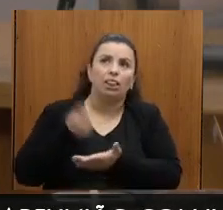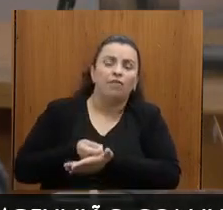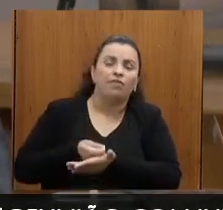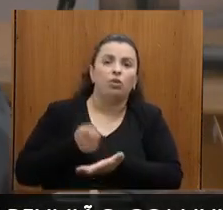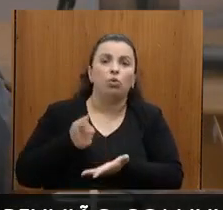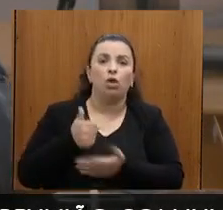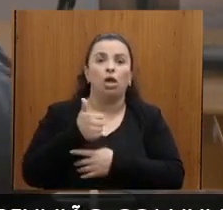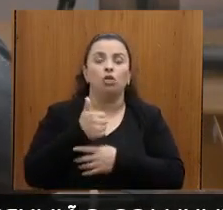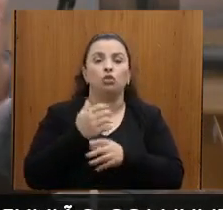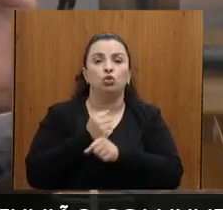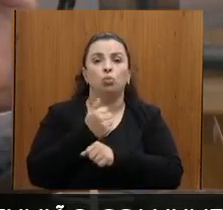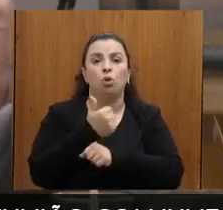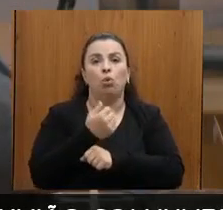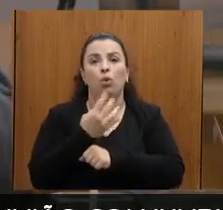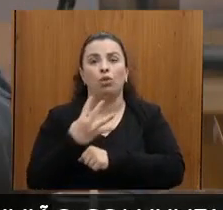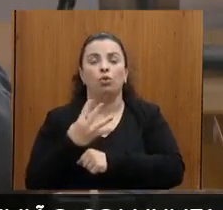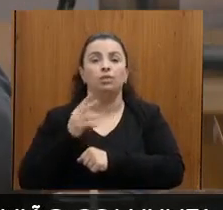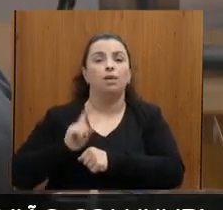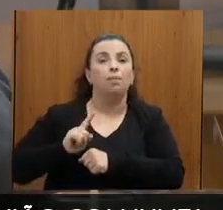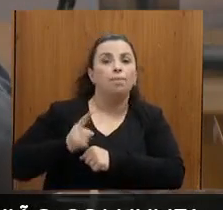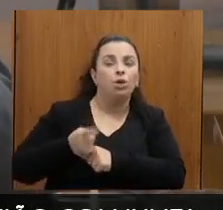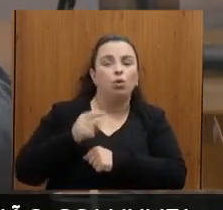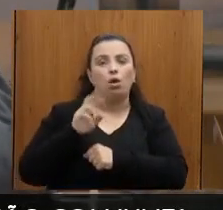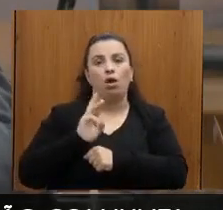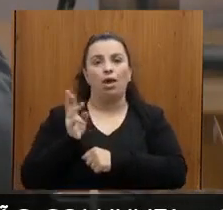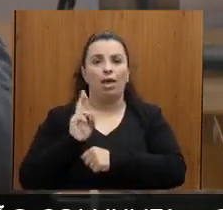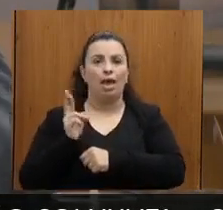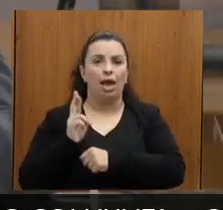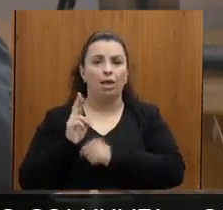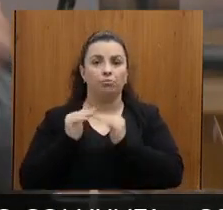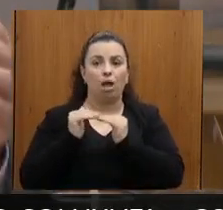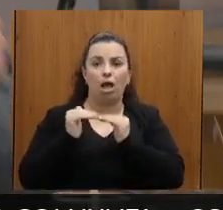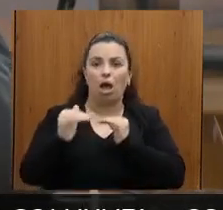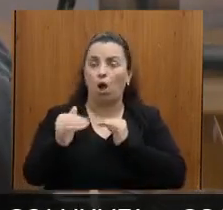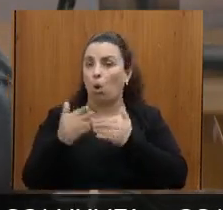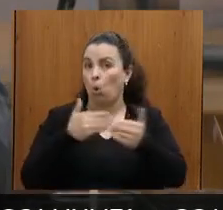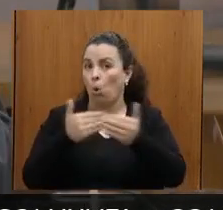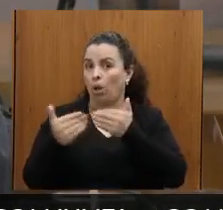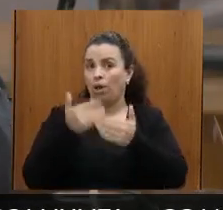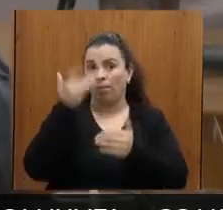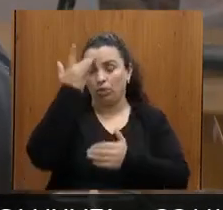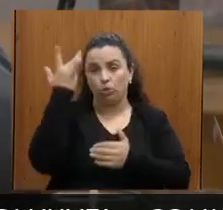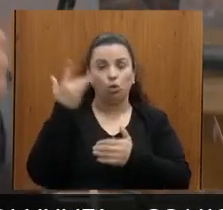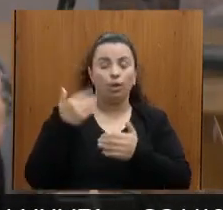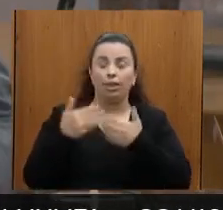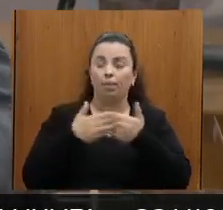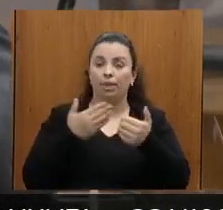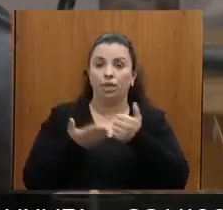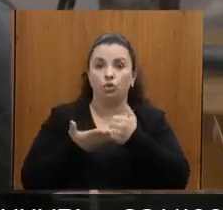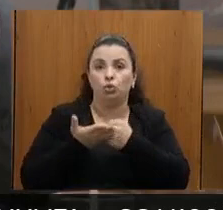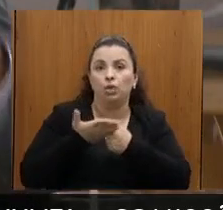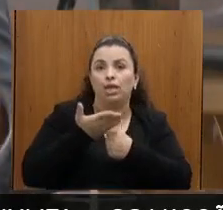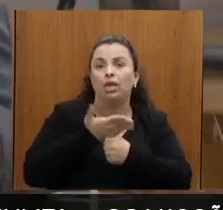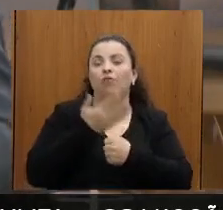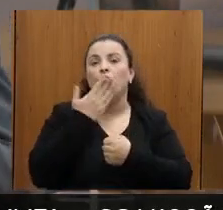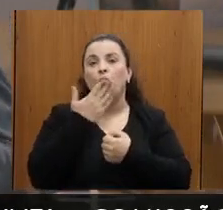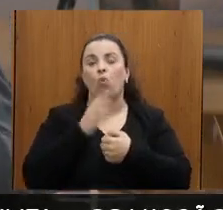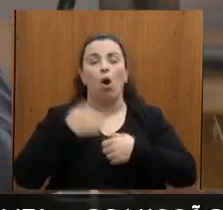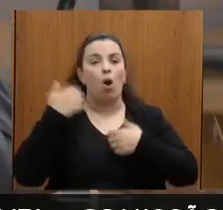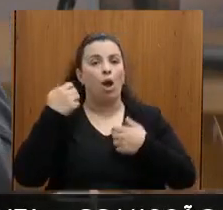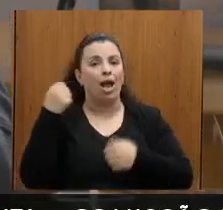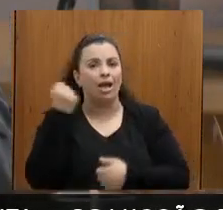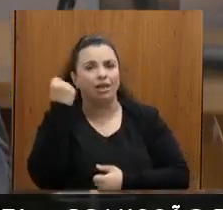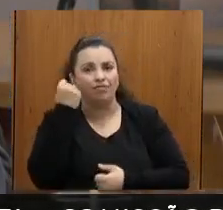reais linear para todas as pessoas, independente do nível, da gravidade, da